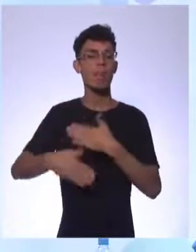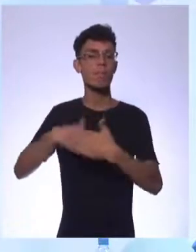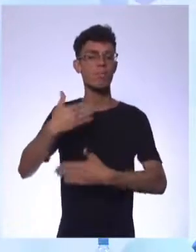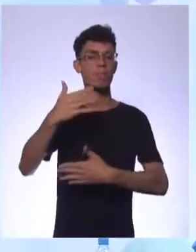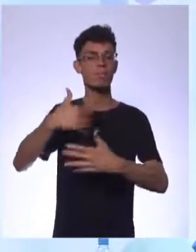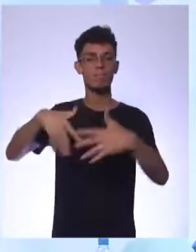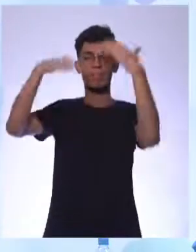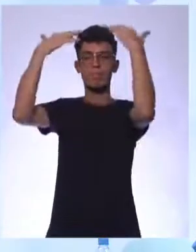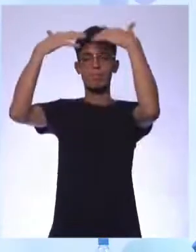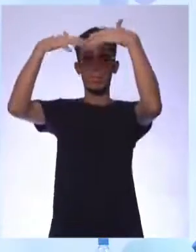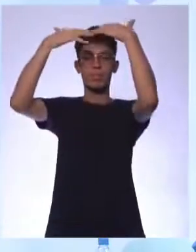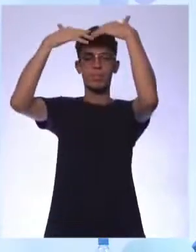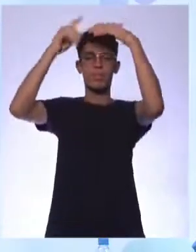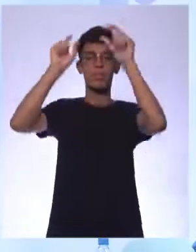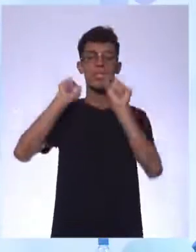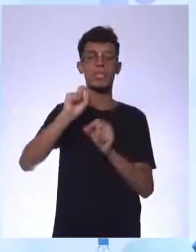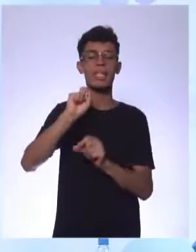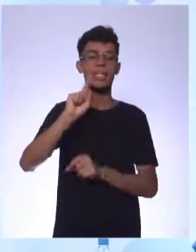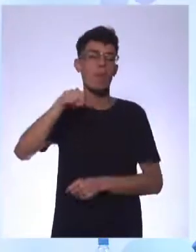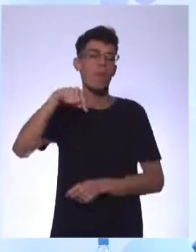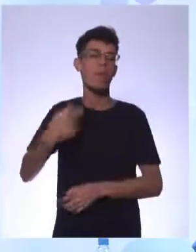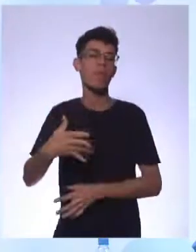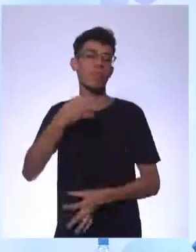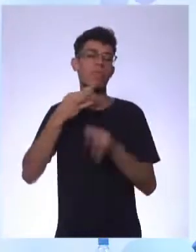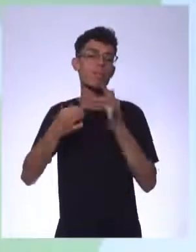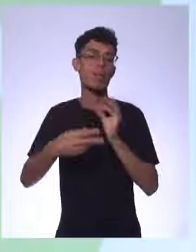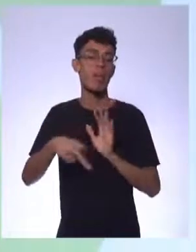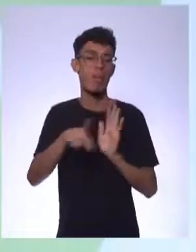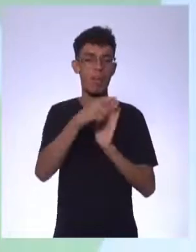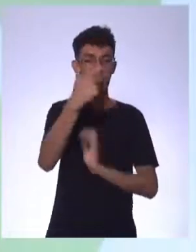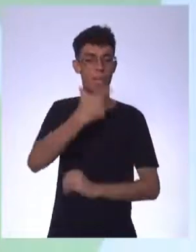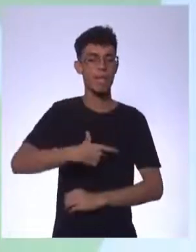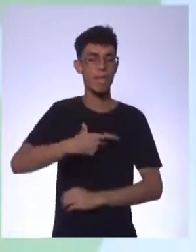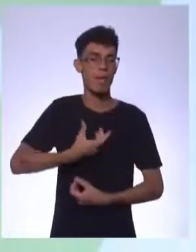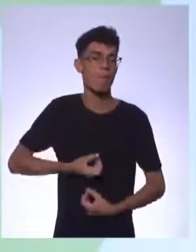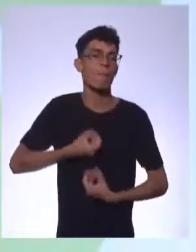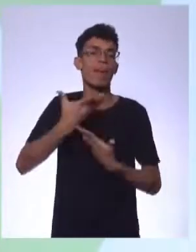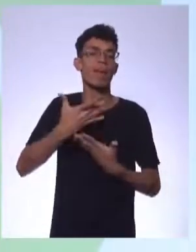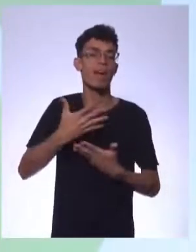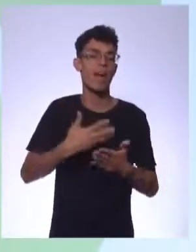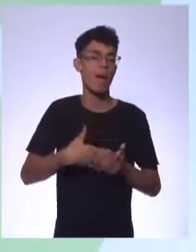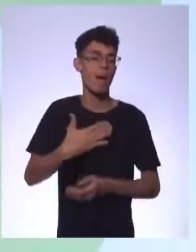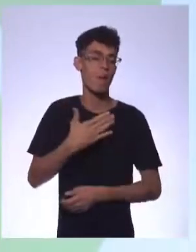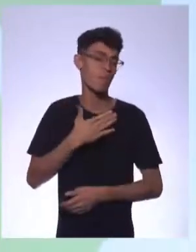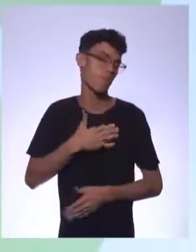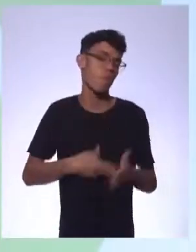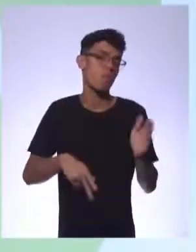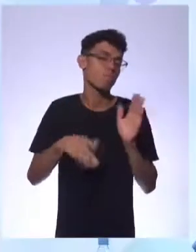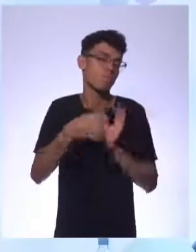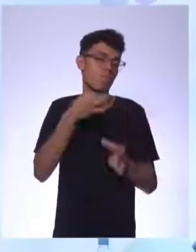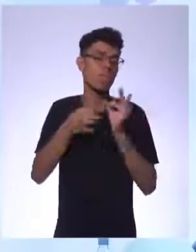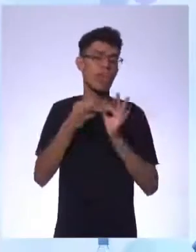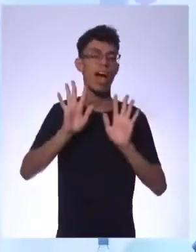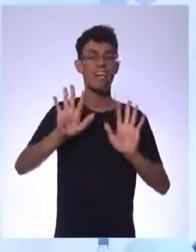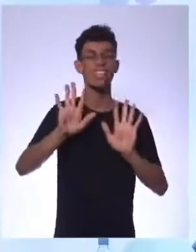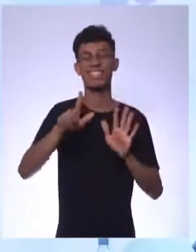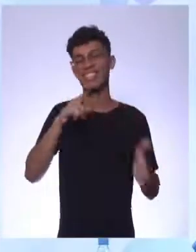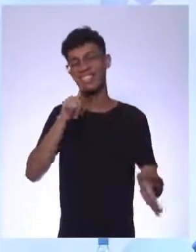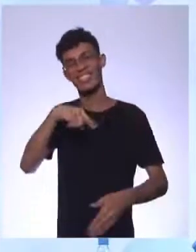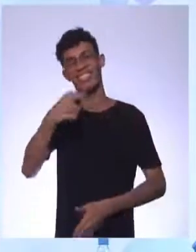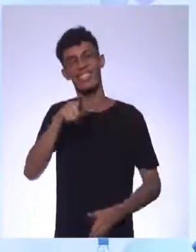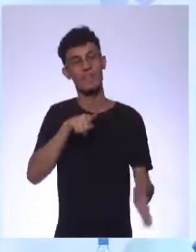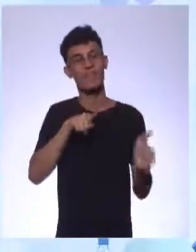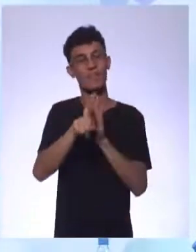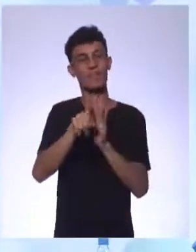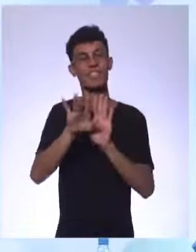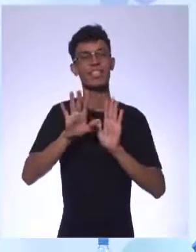pensamento. Talvez, quem sabe, eu dê minha opinião Mas até o aí, final da aula. você acha... Ai, olha, eu A quero minha opinião. xingar. Olha, porque. Não, vamos lá, para a próxima pergunta. Ele não Próxima quer